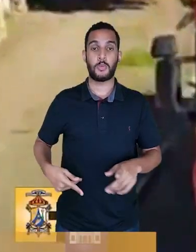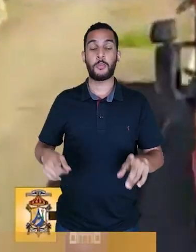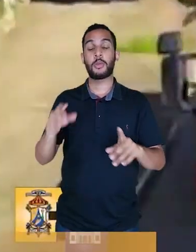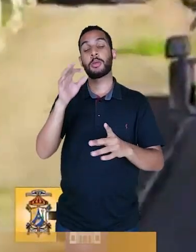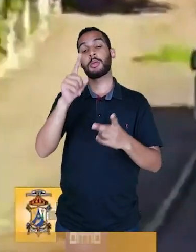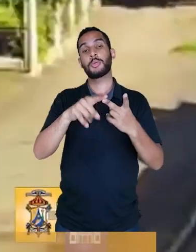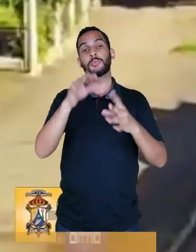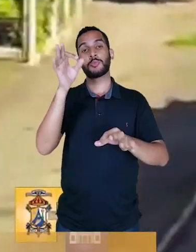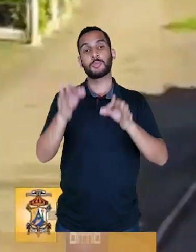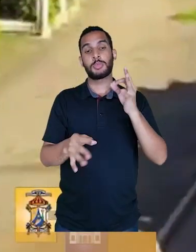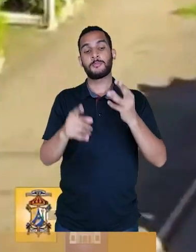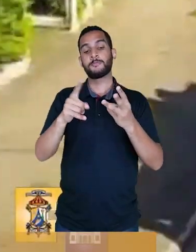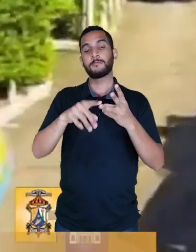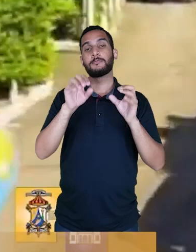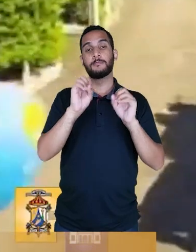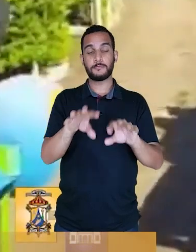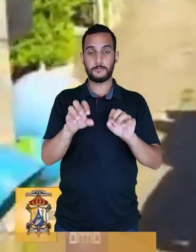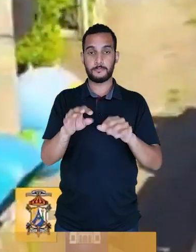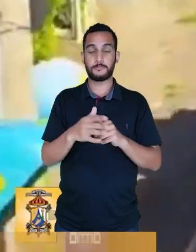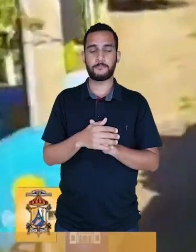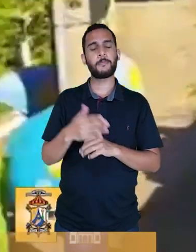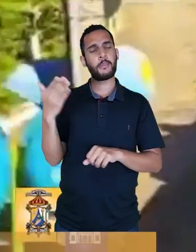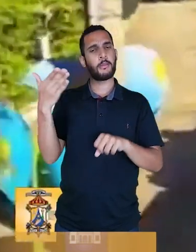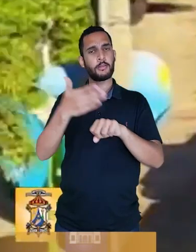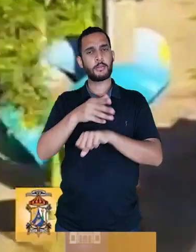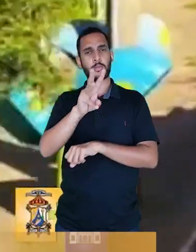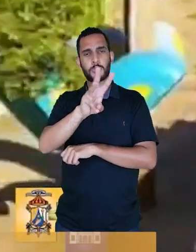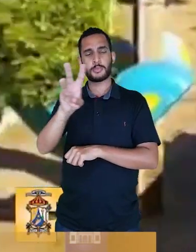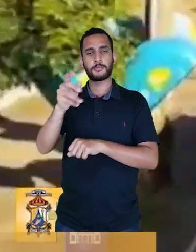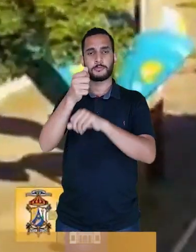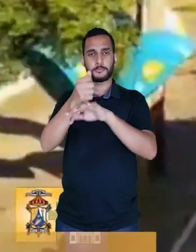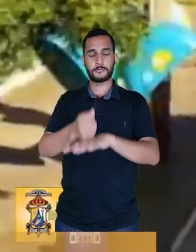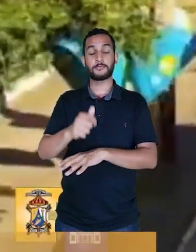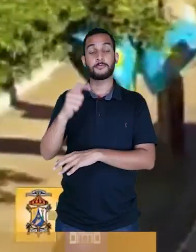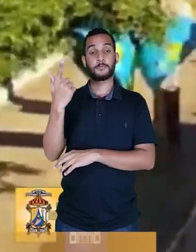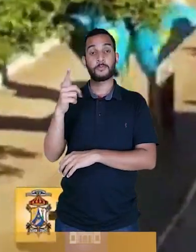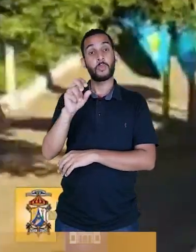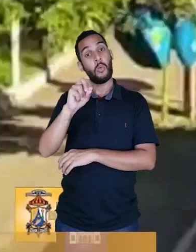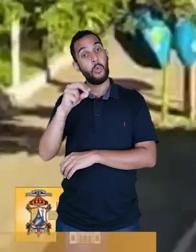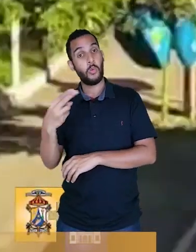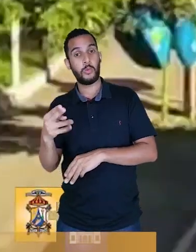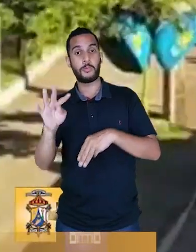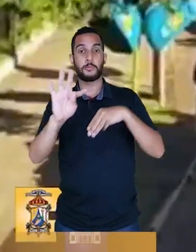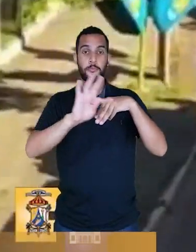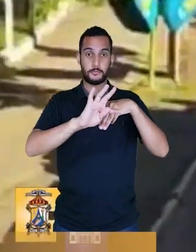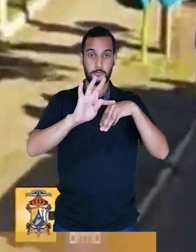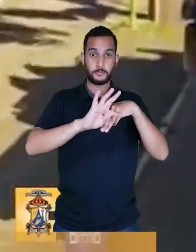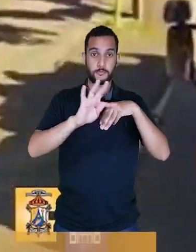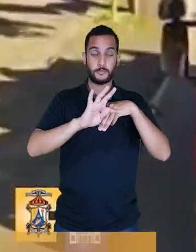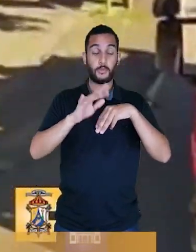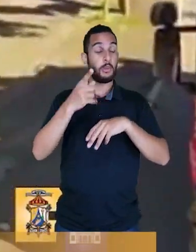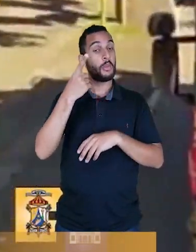e educação. Entre no site da Arquidiocese de Goiânia ou da Matriz de Campinas